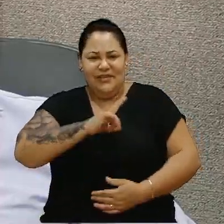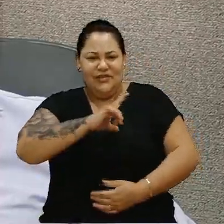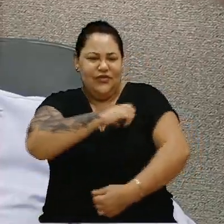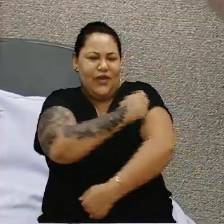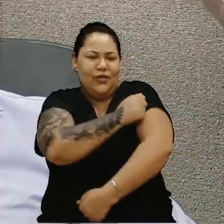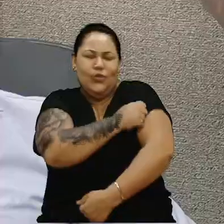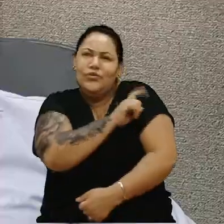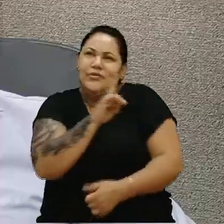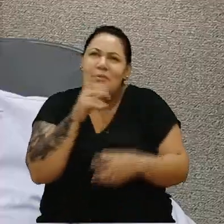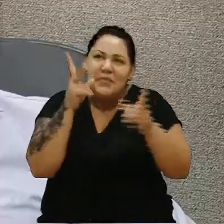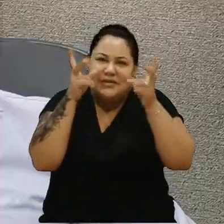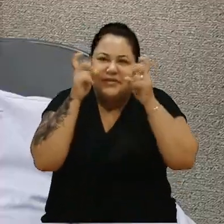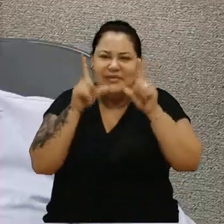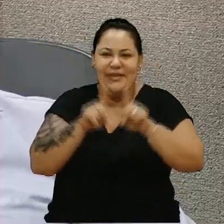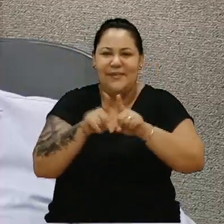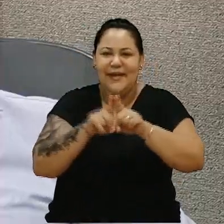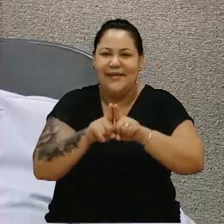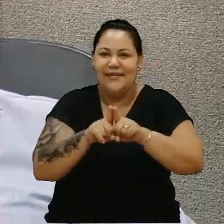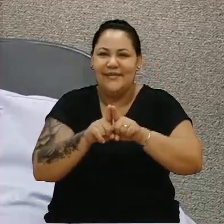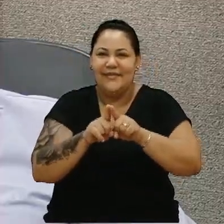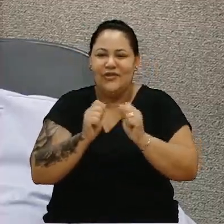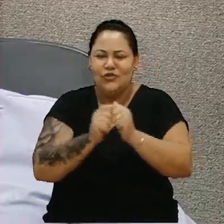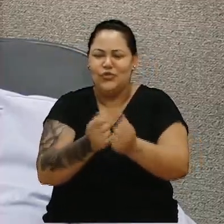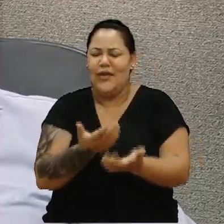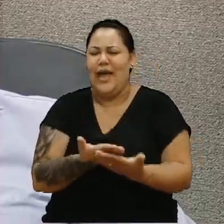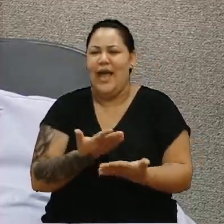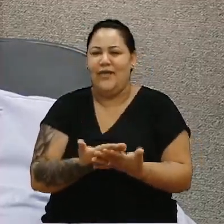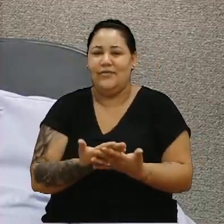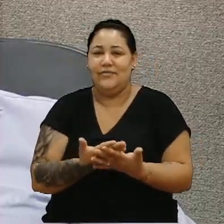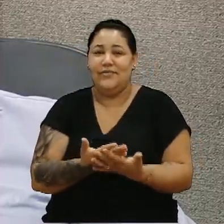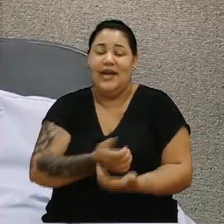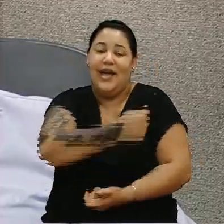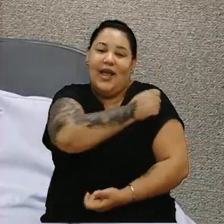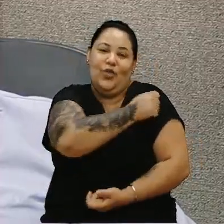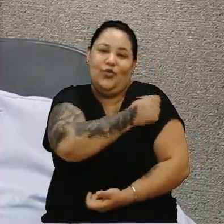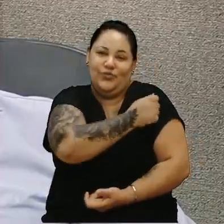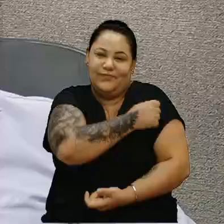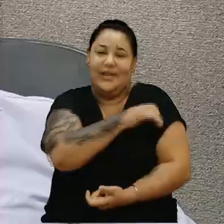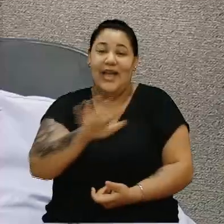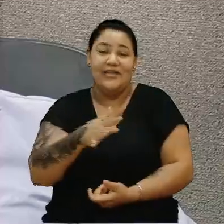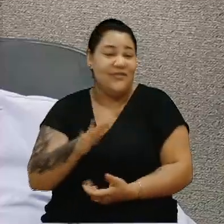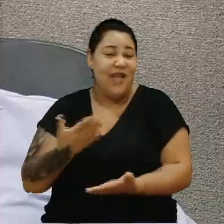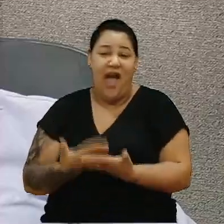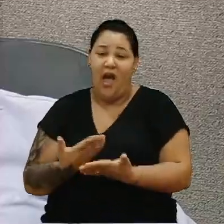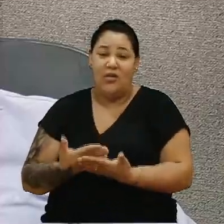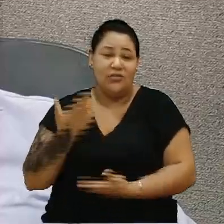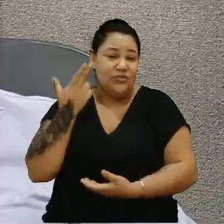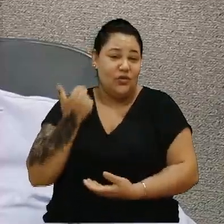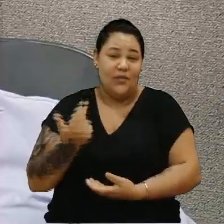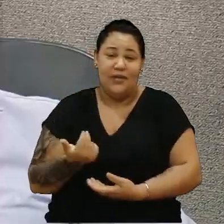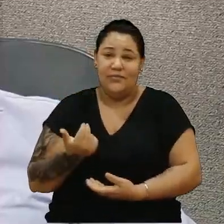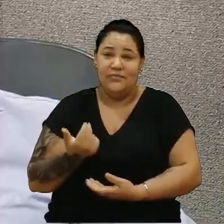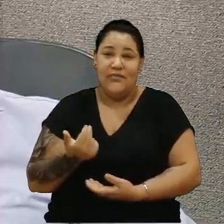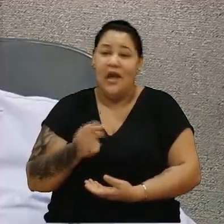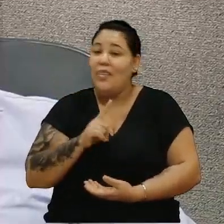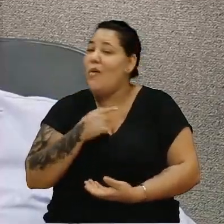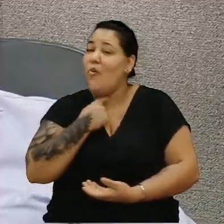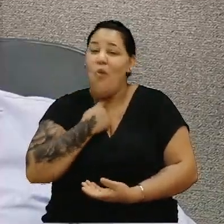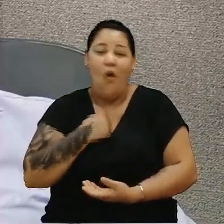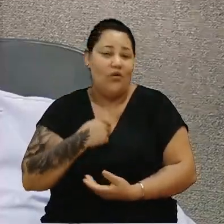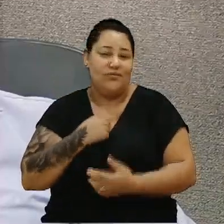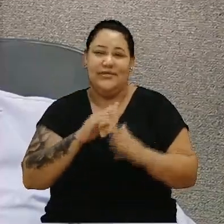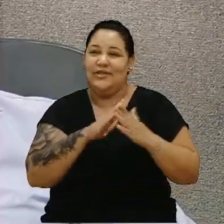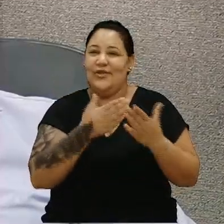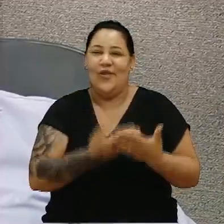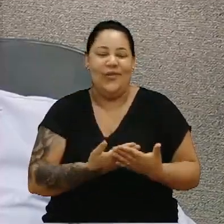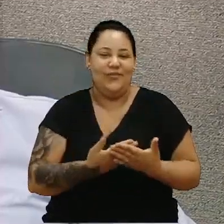percebi, não sabia que eles estavam ali? Esses alunos que muitas vezes estão na sala de aula, que se sentem, não gostam da escola, não têm